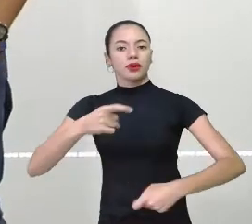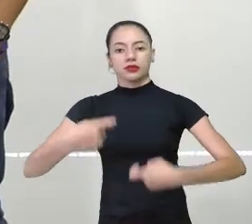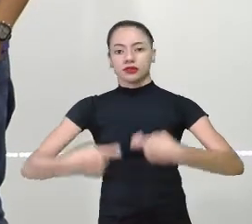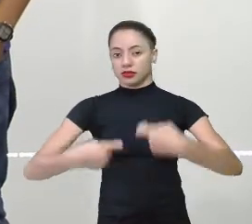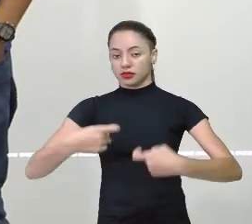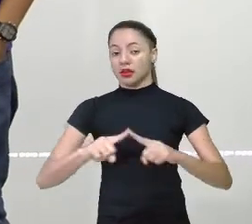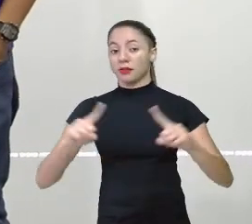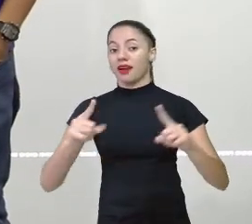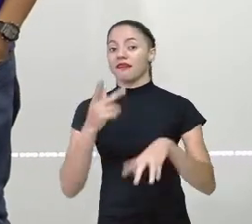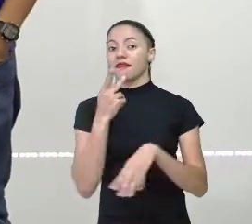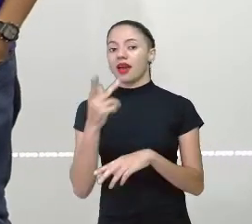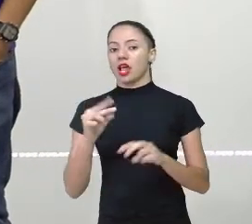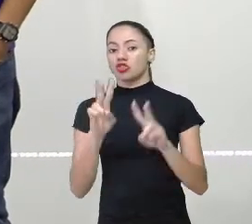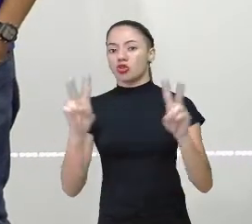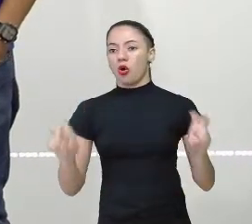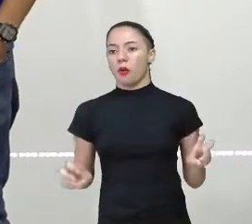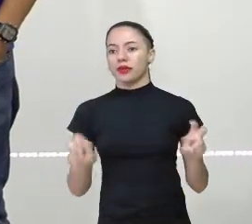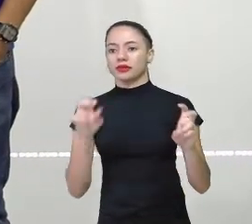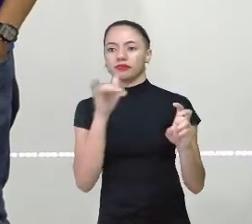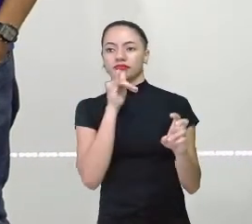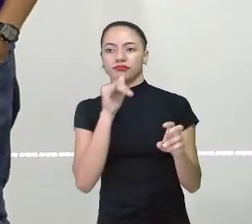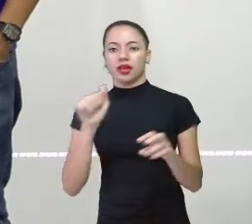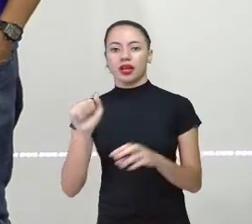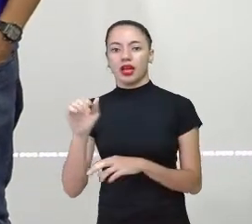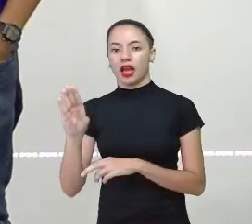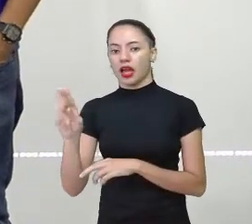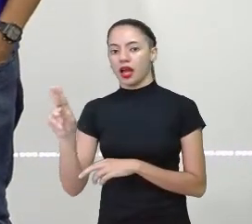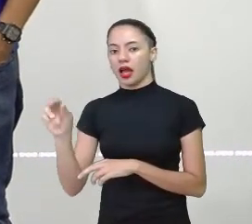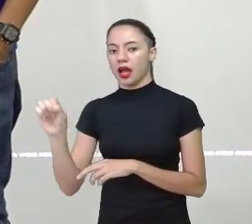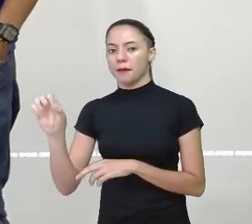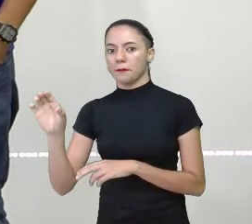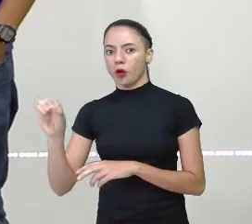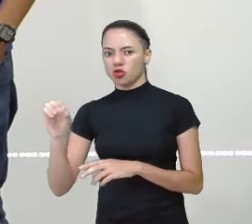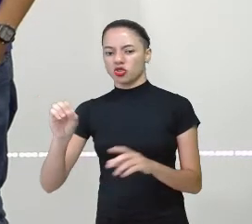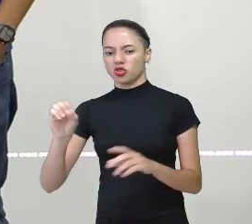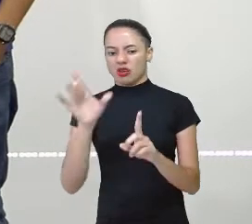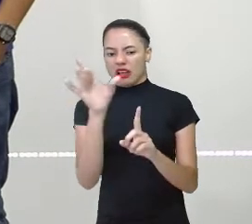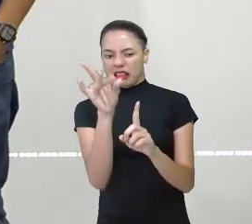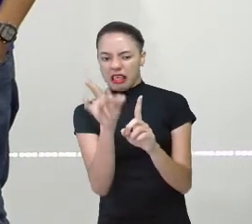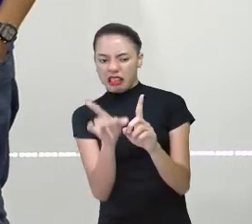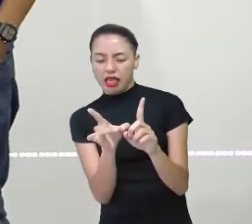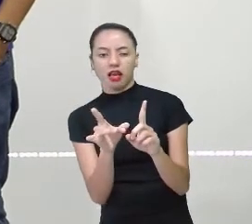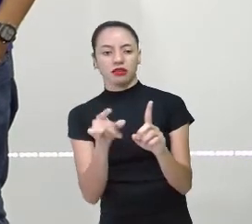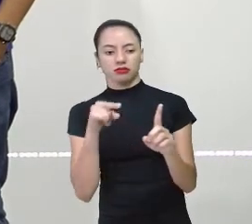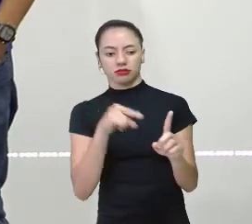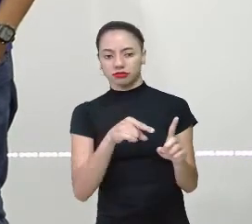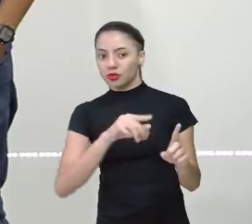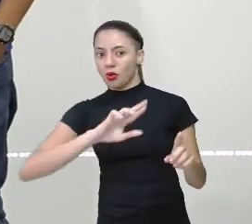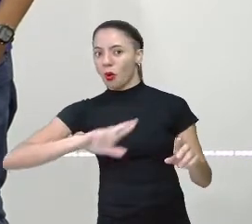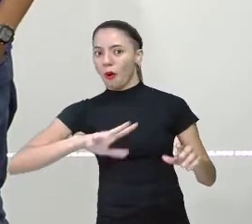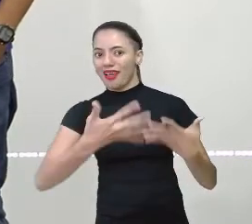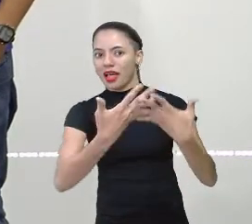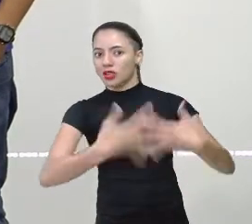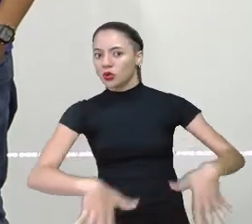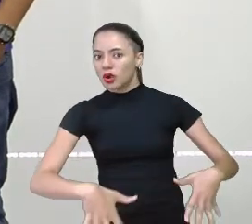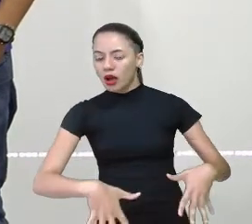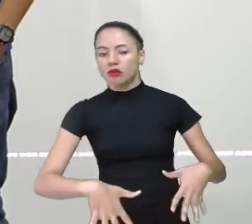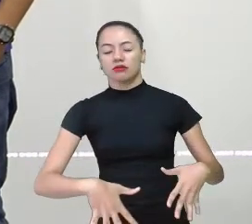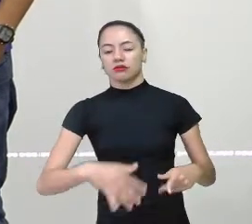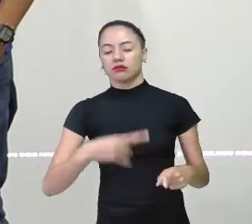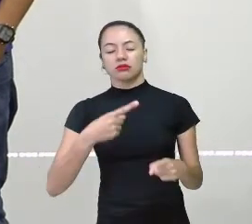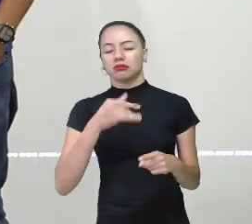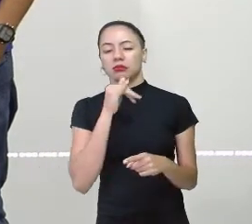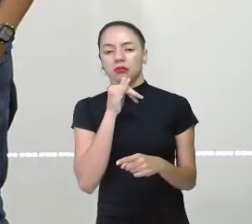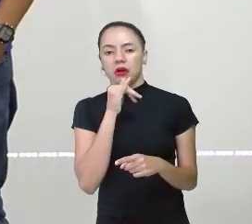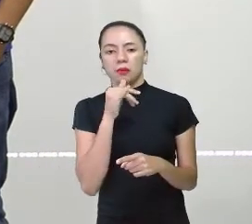falar a respeito de abuso não é algo natural, não é algo que deve ser corriqueiro. Então, para a gente saber